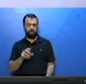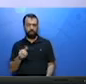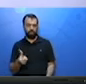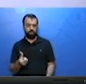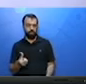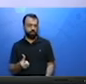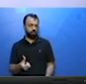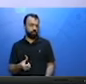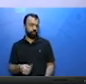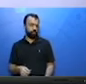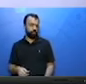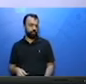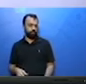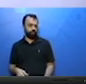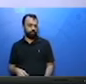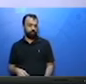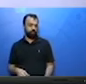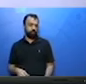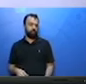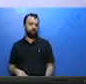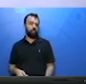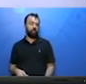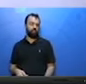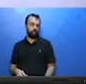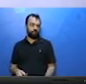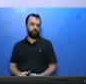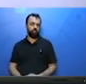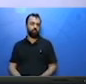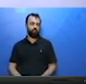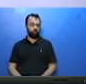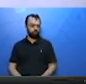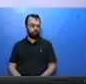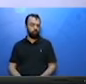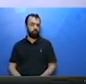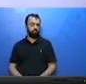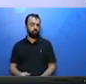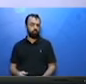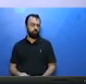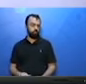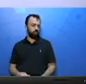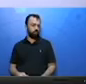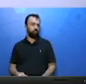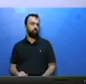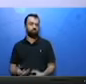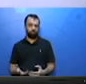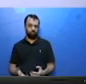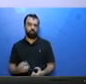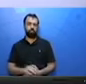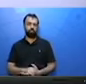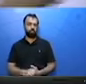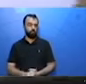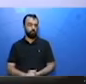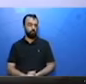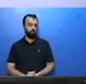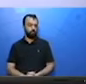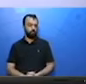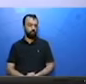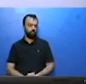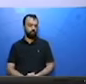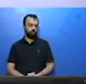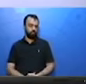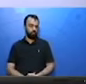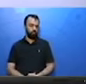fatoração ou testando, né? Se a gente vai testando até achar que é 26. O teste é um